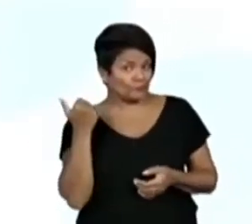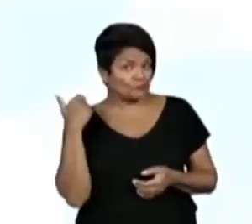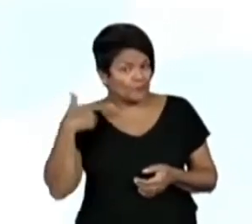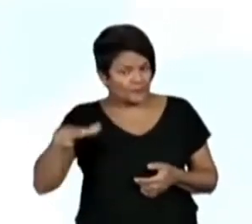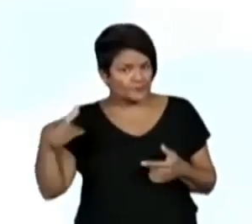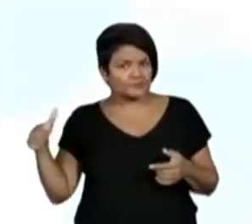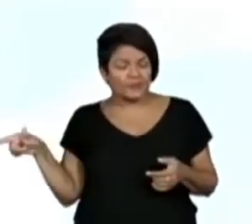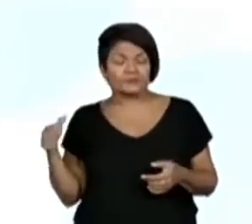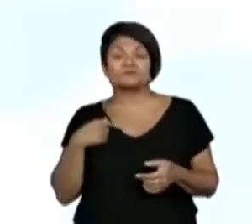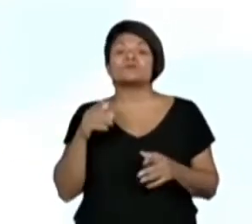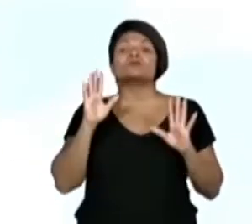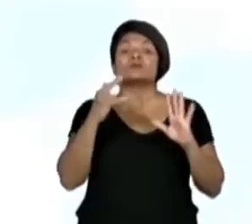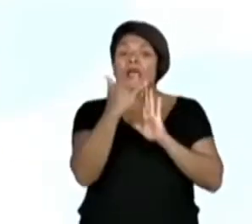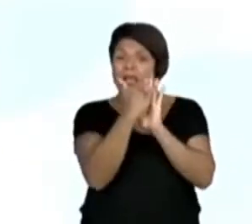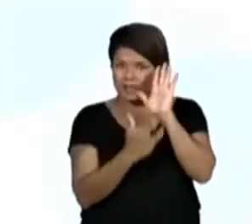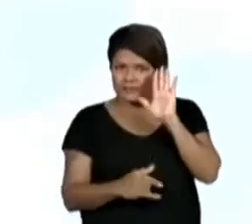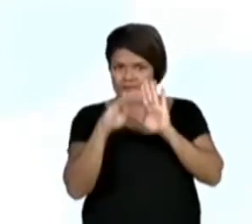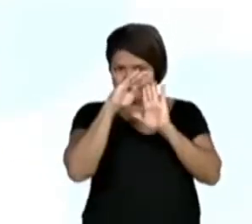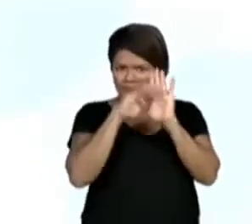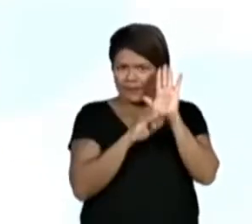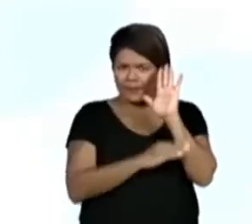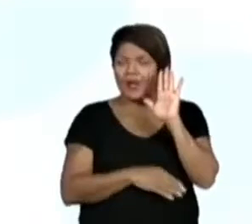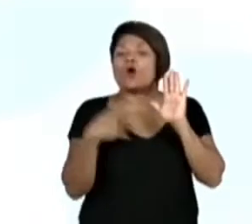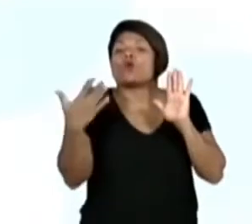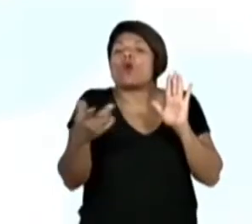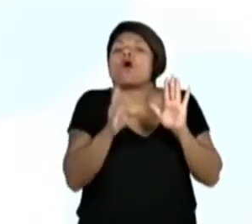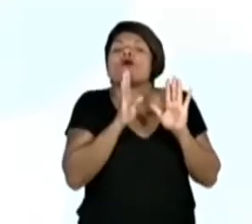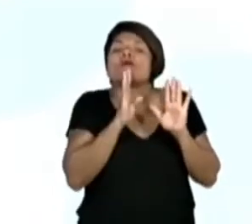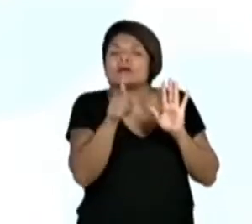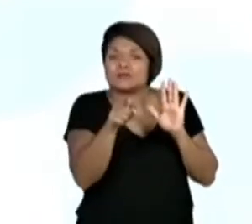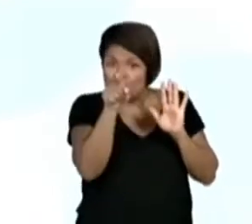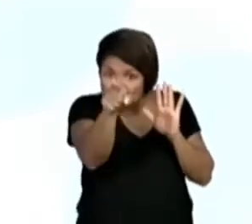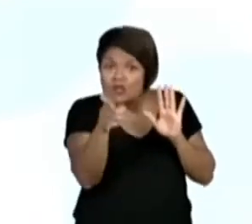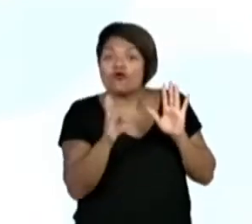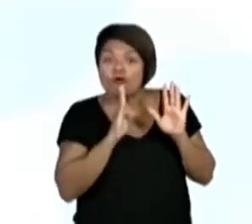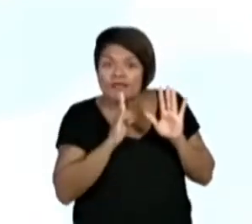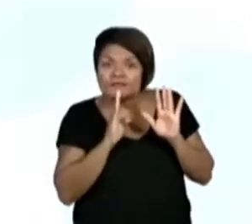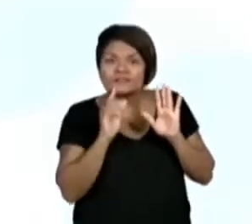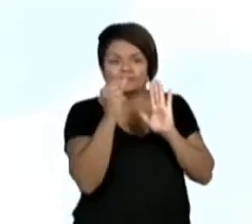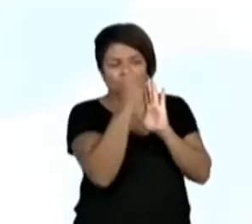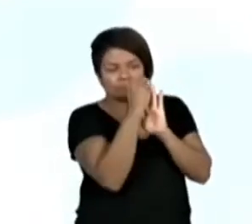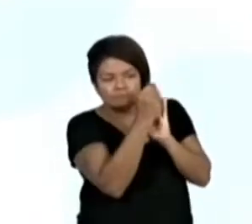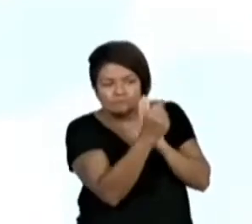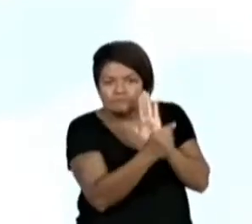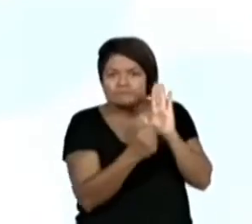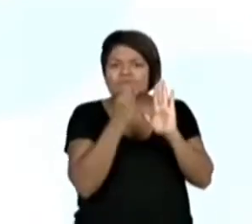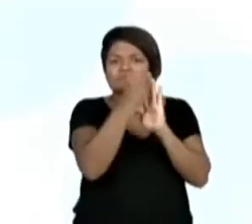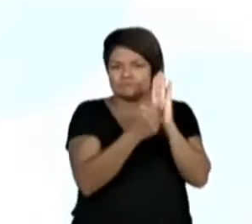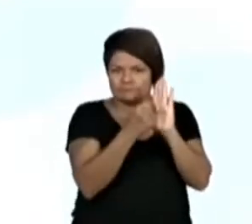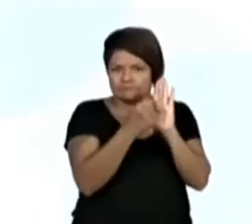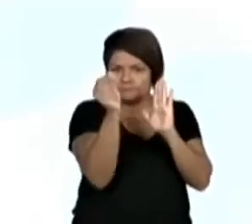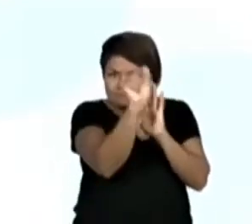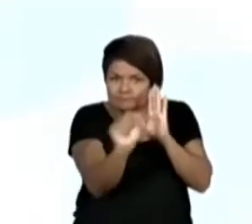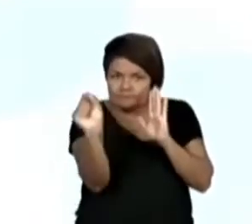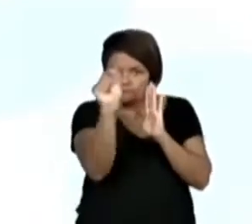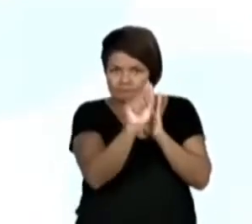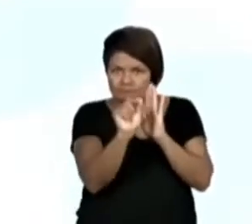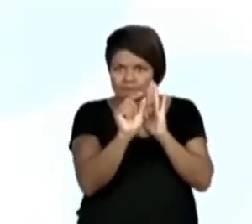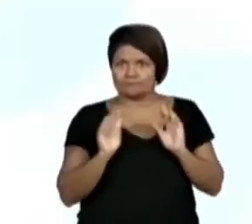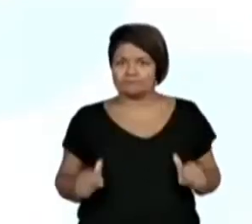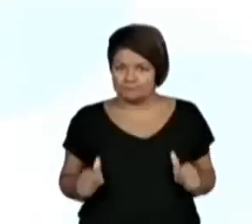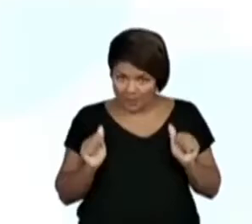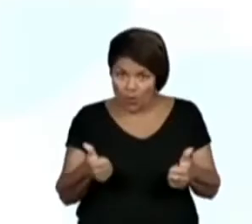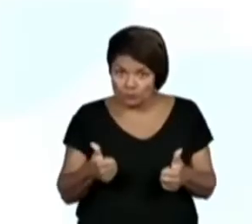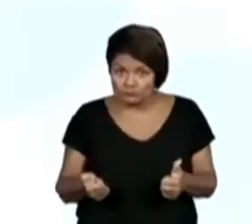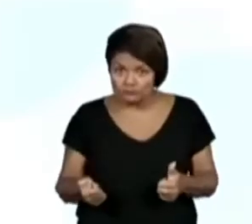circule quais delas você conhece. Então, nós vamos, circule quais delas você conhece. Então, só